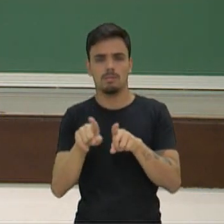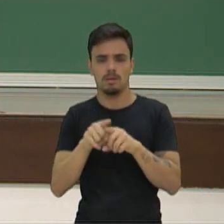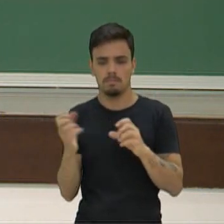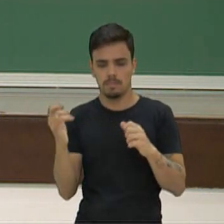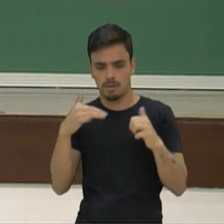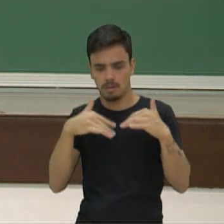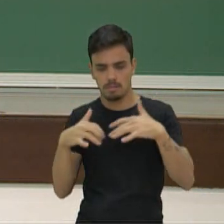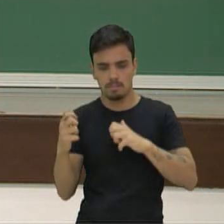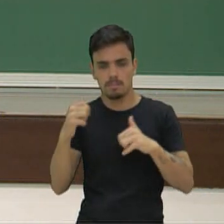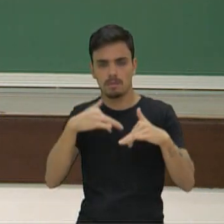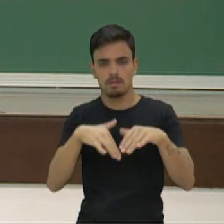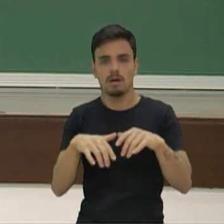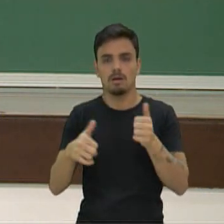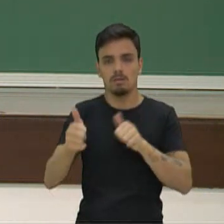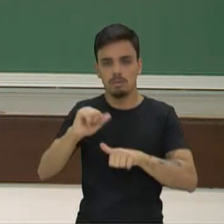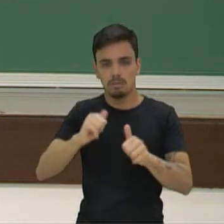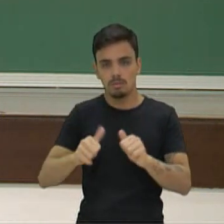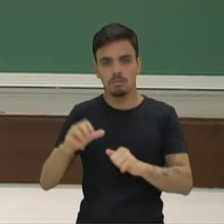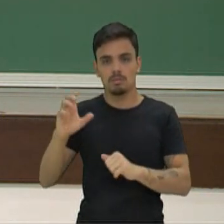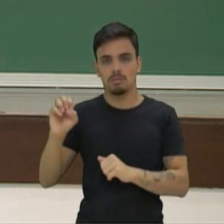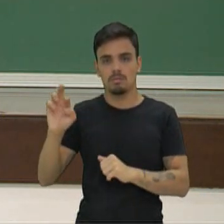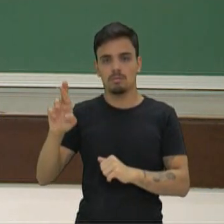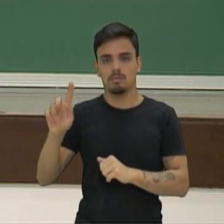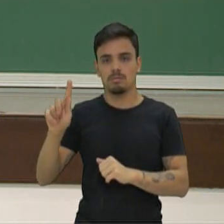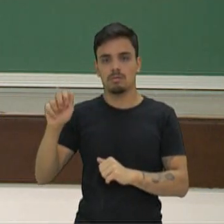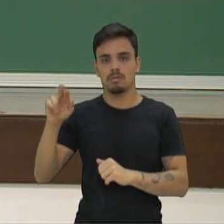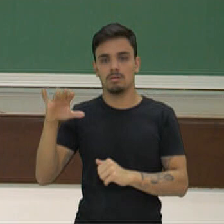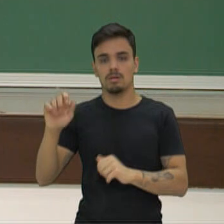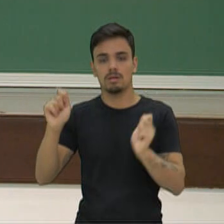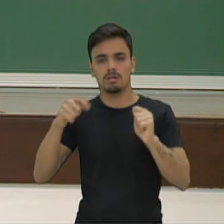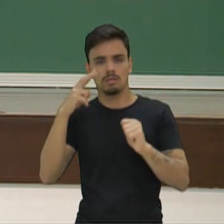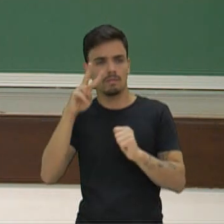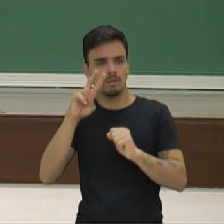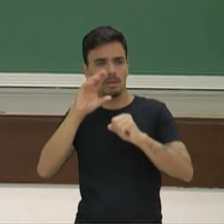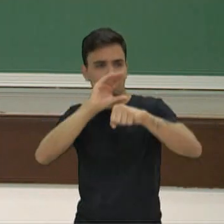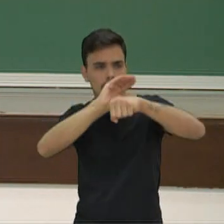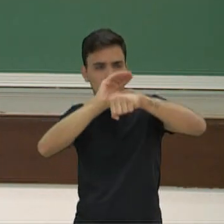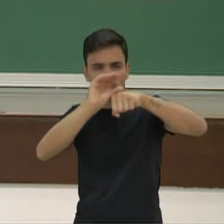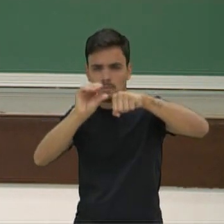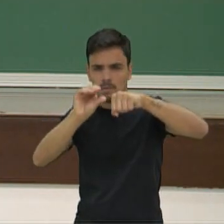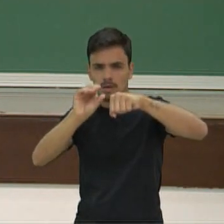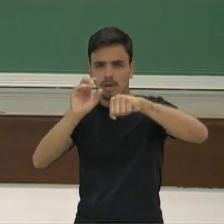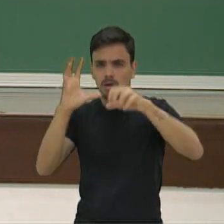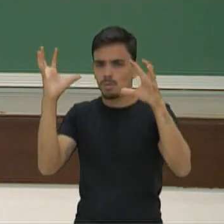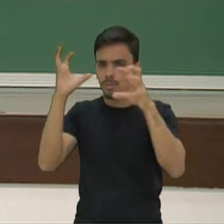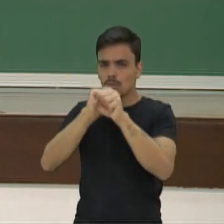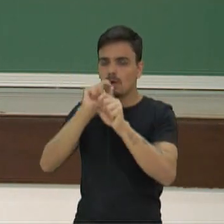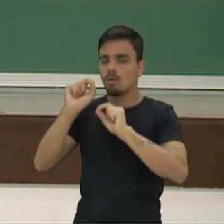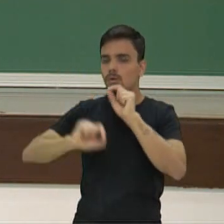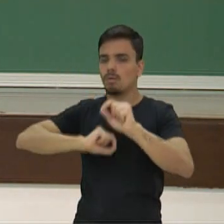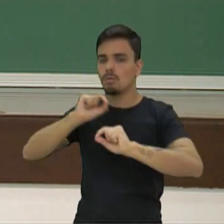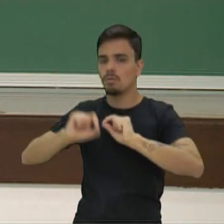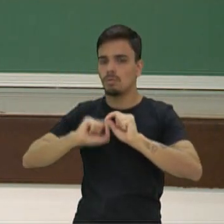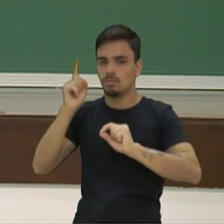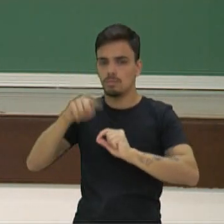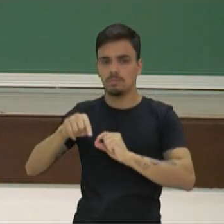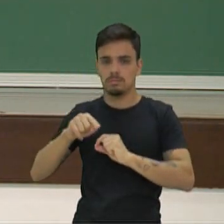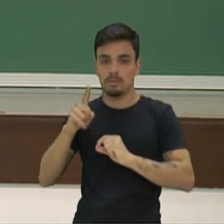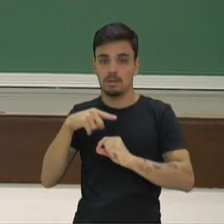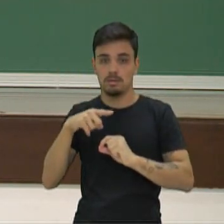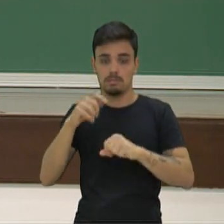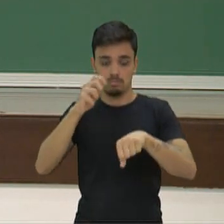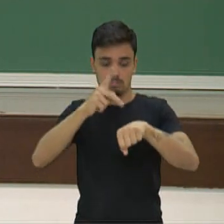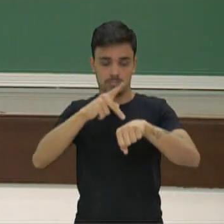e você consegue perceber ali aquela primeira camada escura, está observando aí? Então, este solo da região